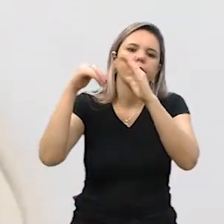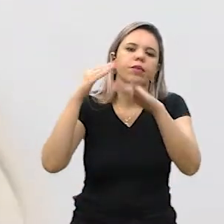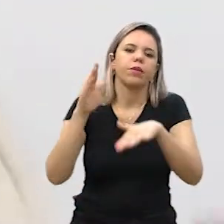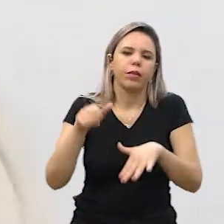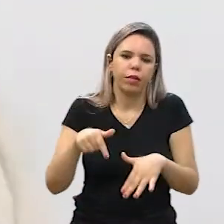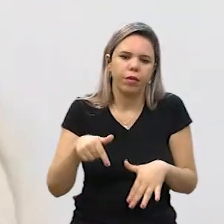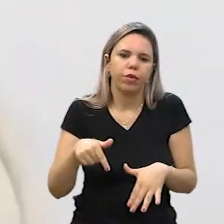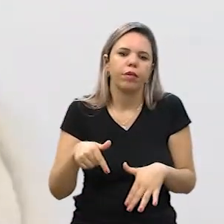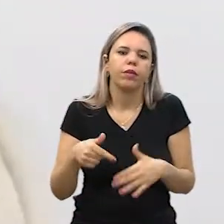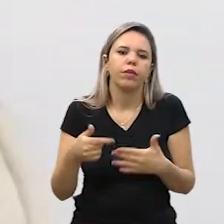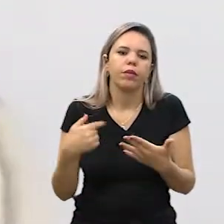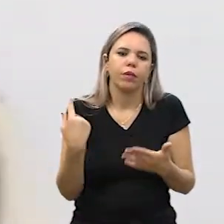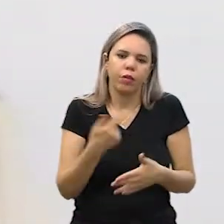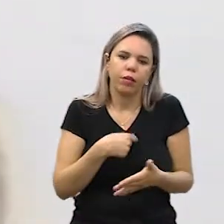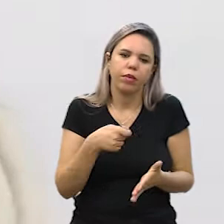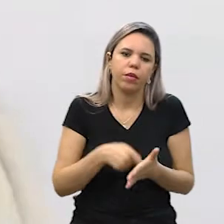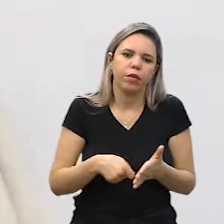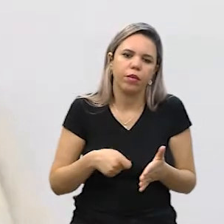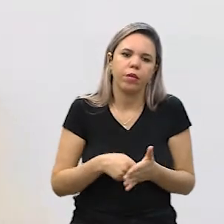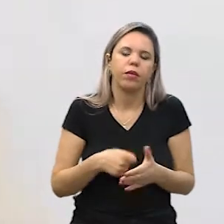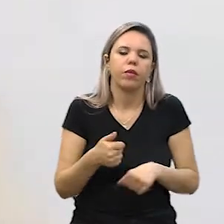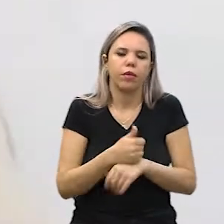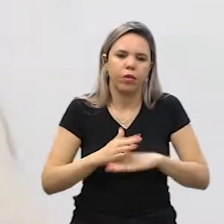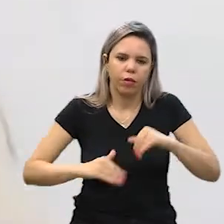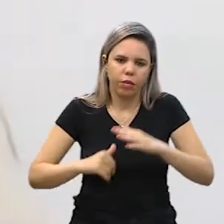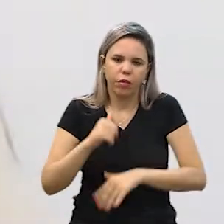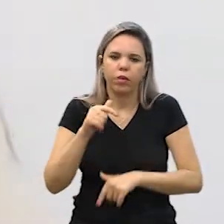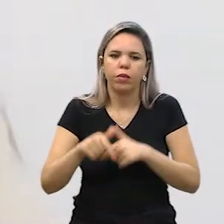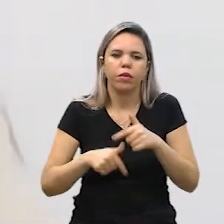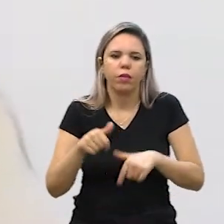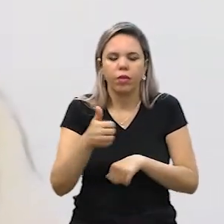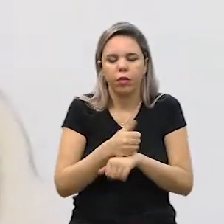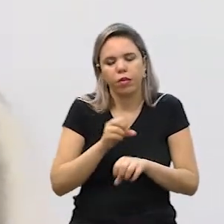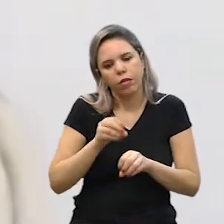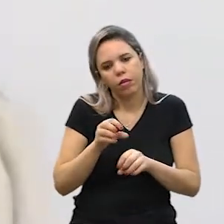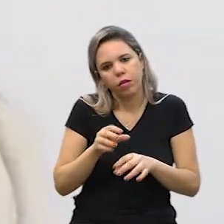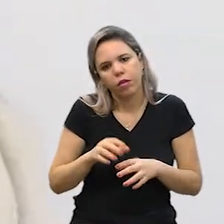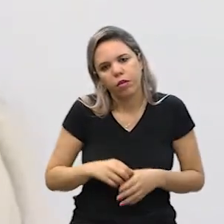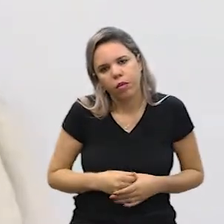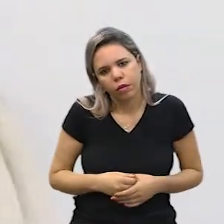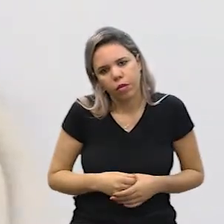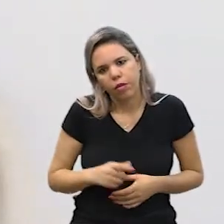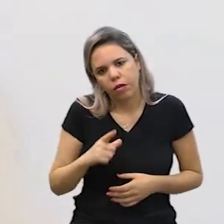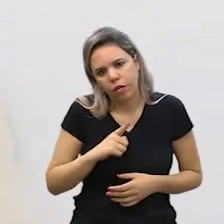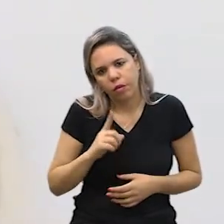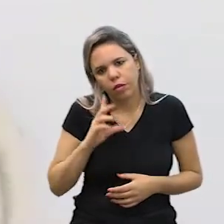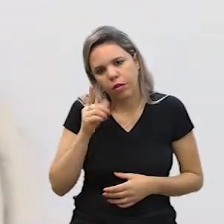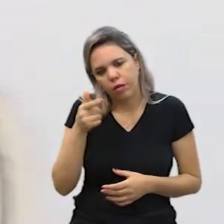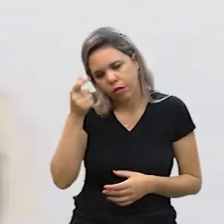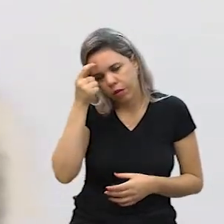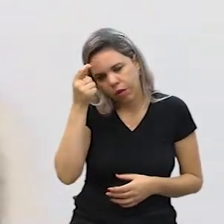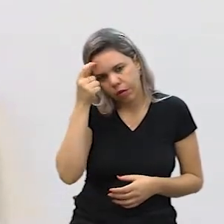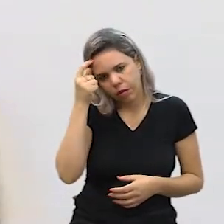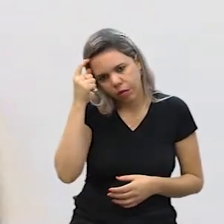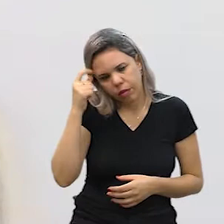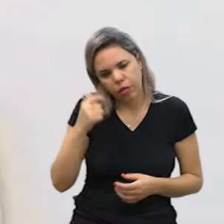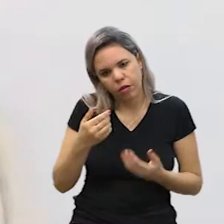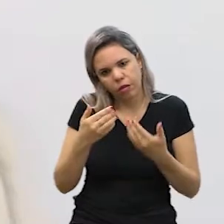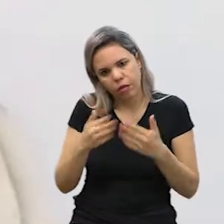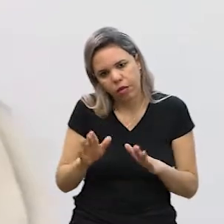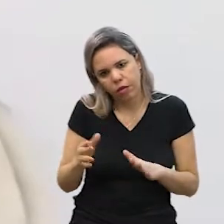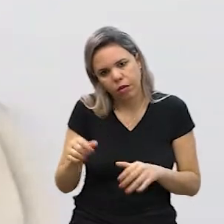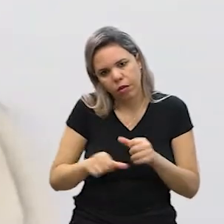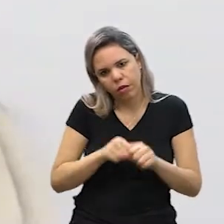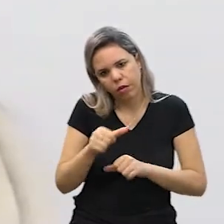e essas tratativas e todos os profissionais que trabalham na área da educação, eles têm que ter a consciência, a abertura para